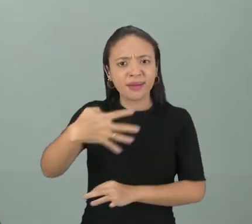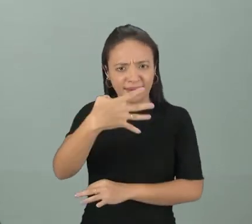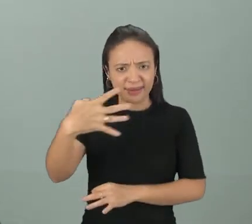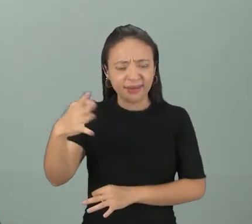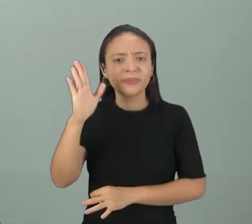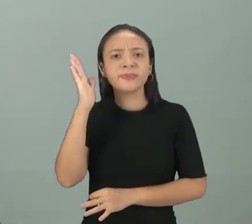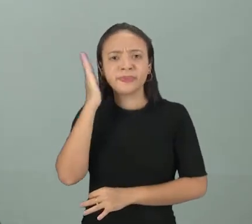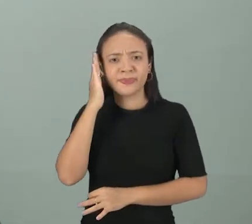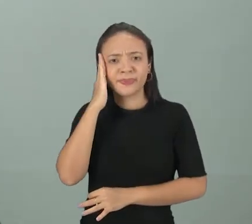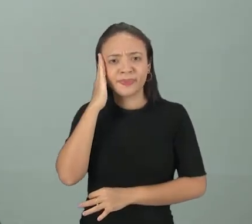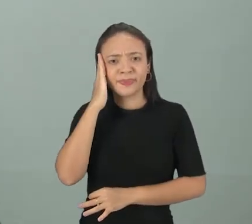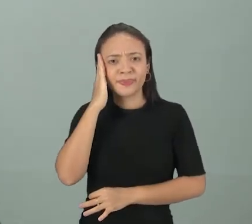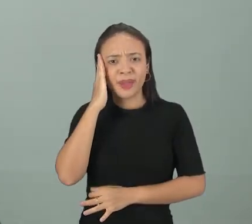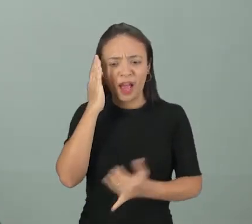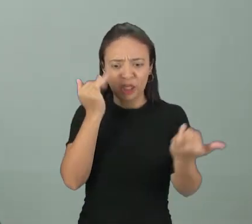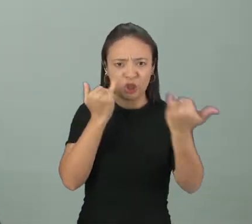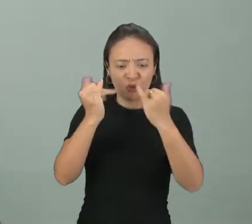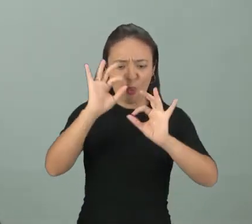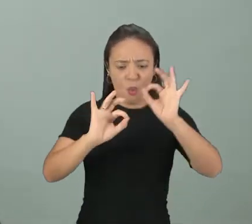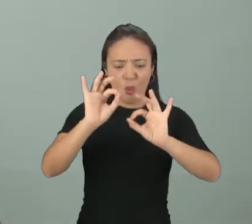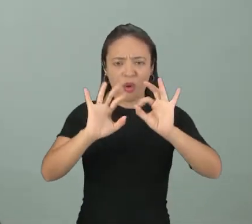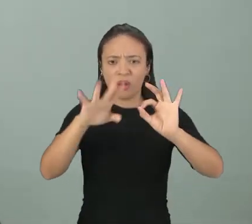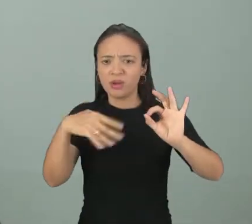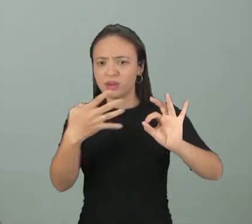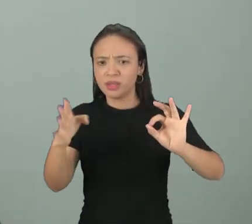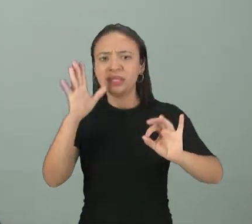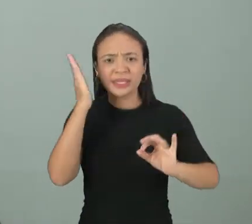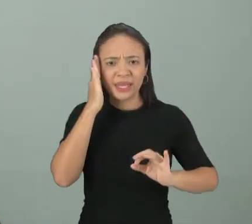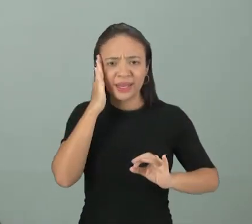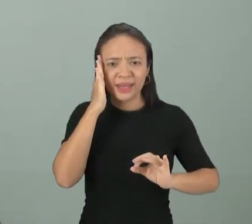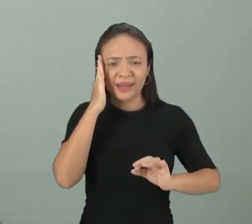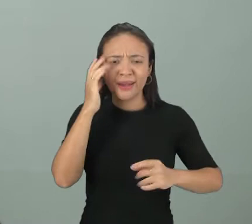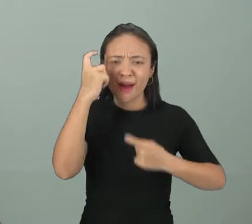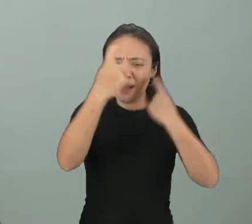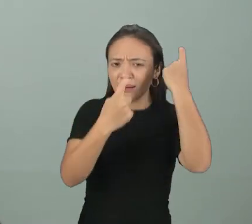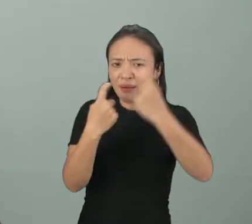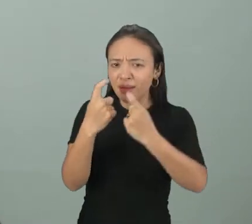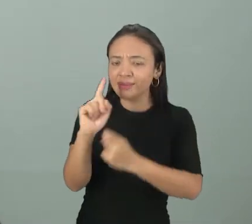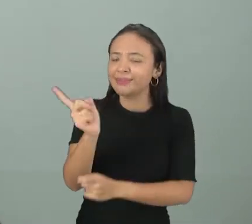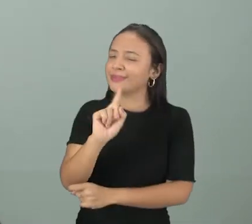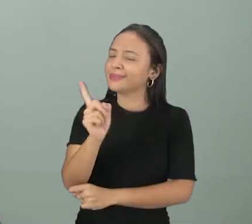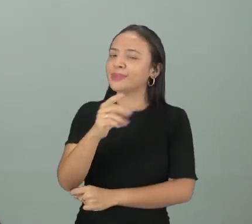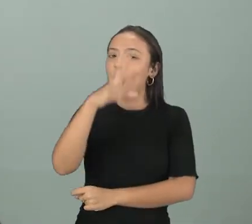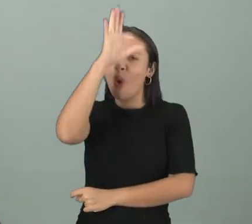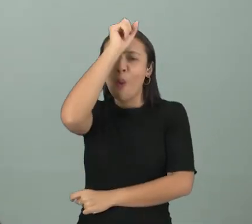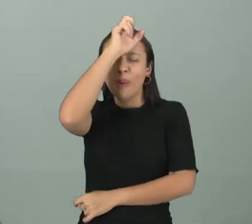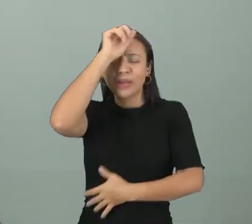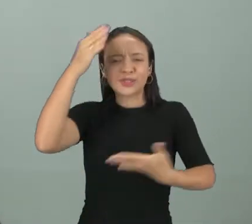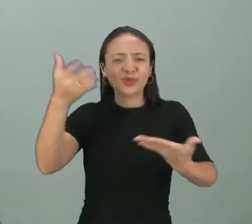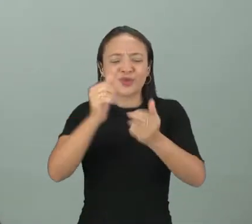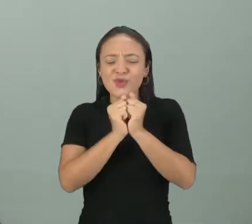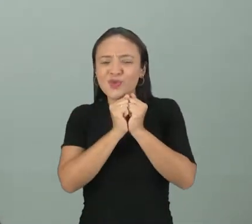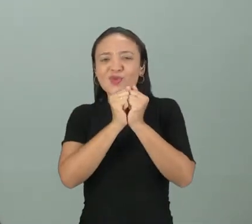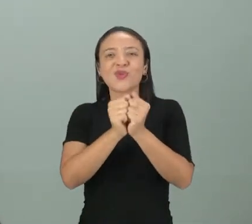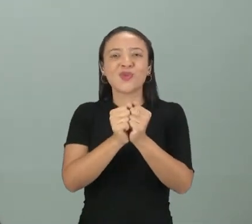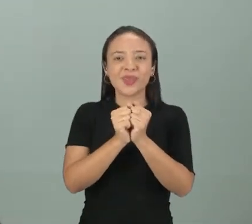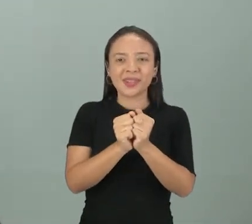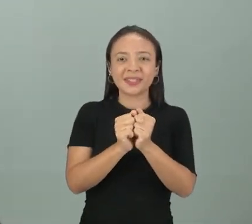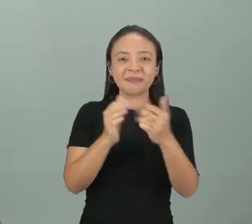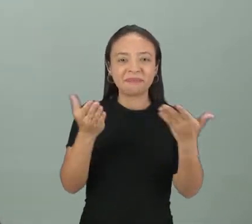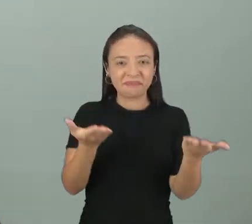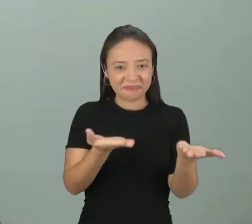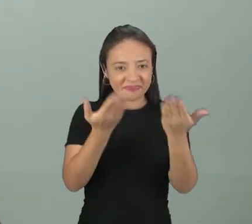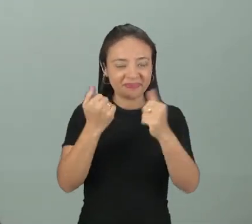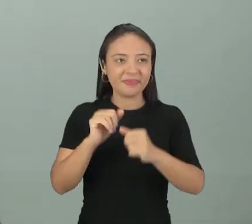sabe organizar os dados em uma tabela não se preocupe estamos aqui Oi tá aprender juntos isso mesmo